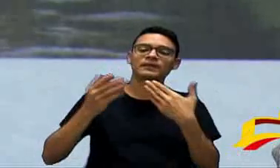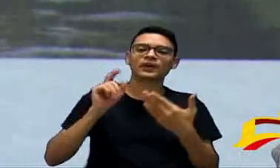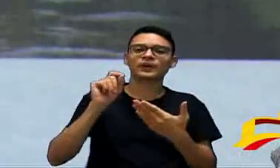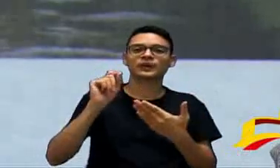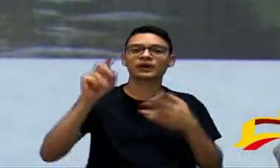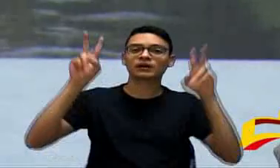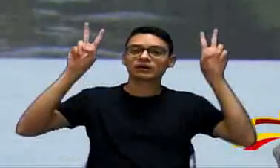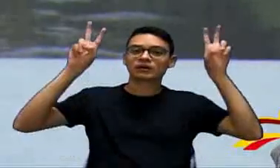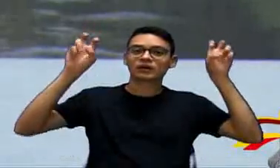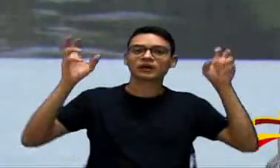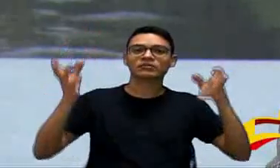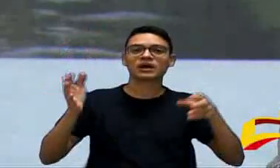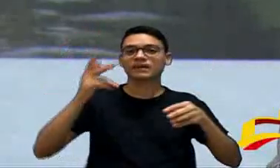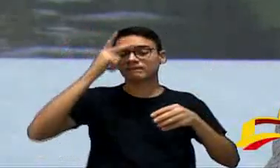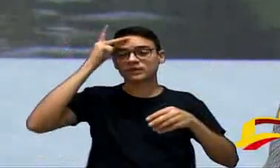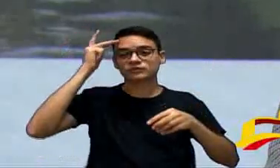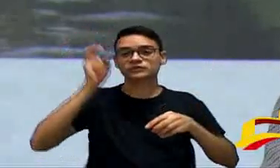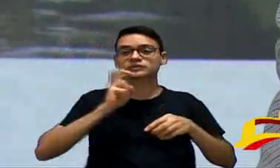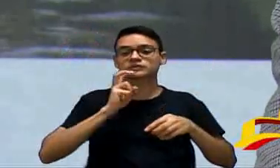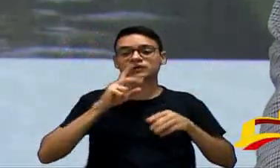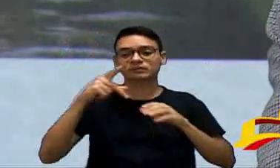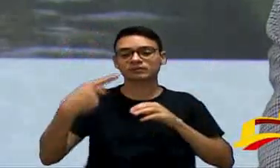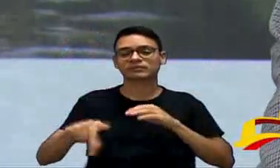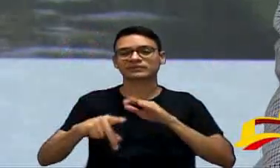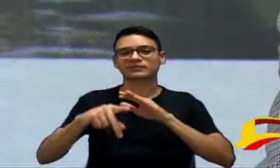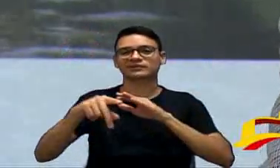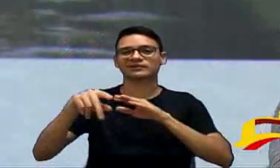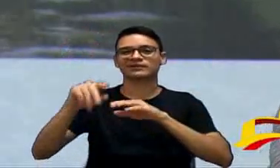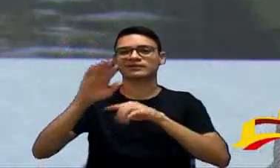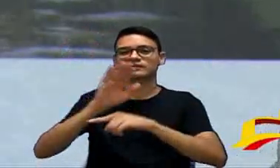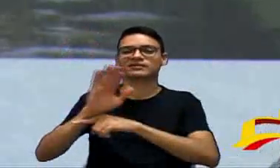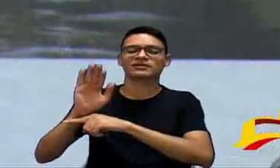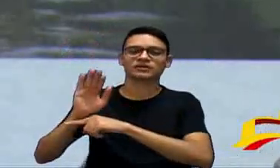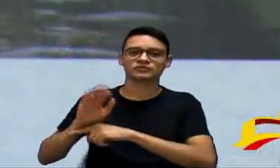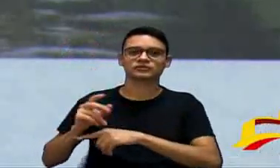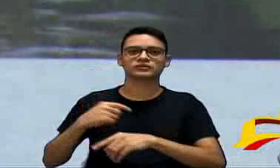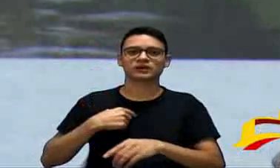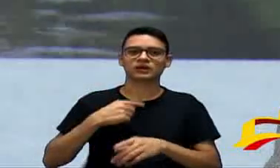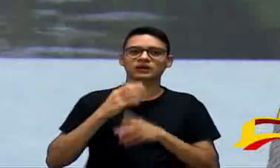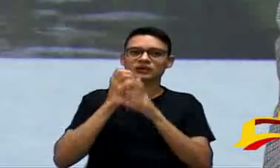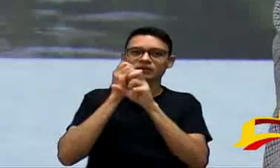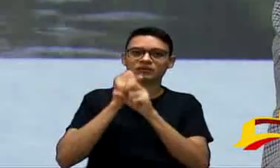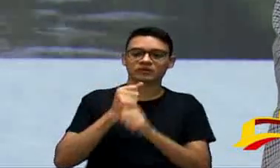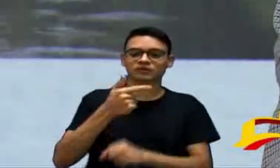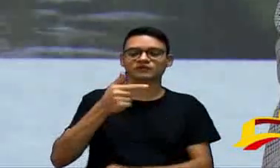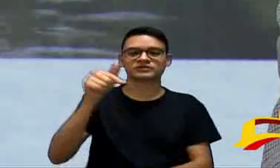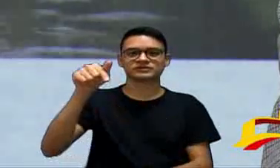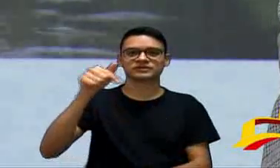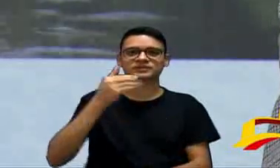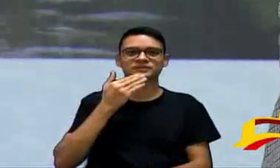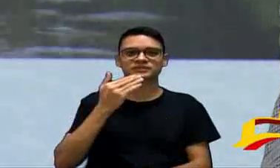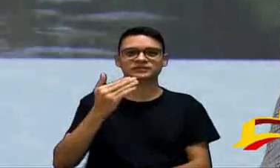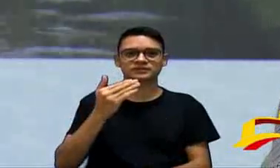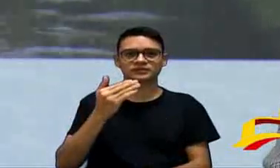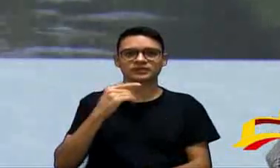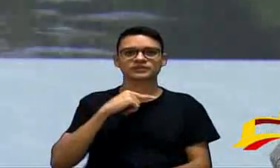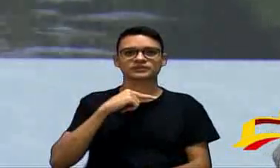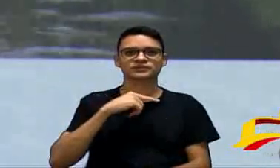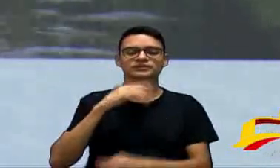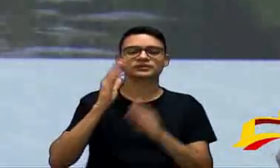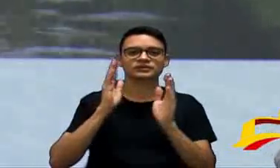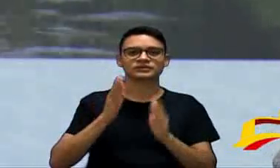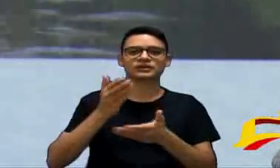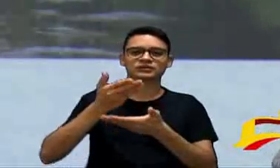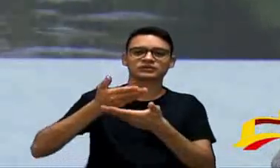Temas assim relevantes que a cidade... Eu contei hoje assim 27 pedidos de